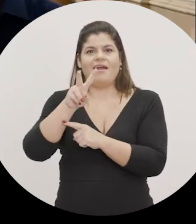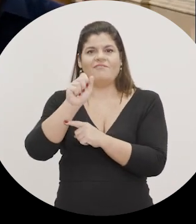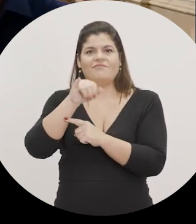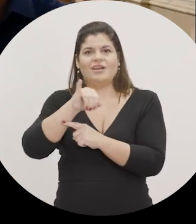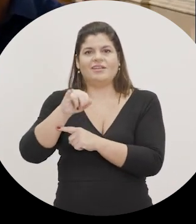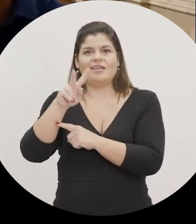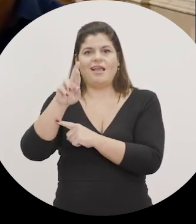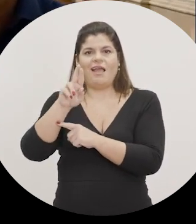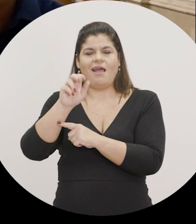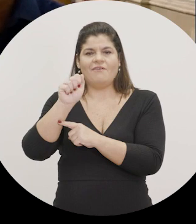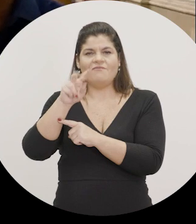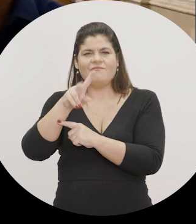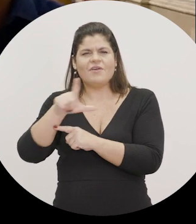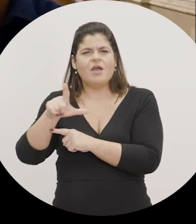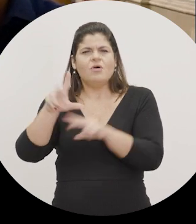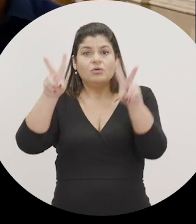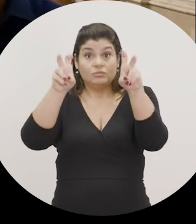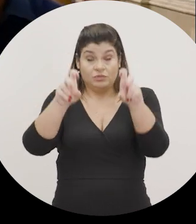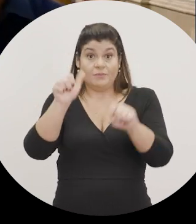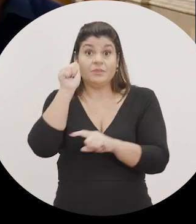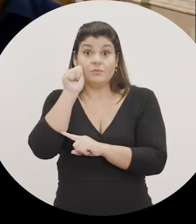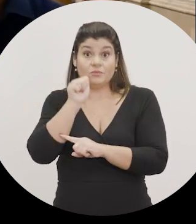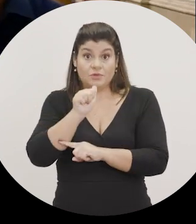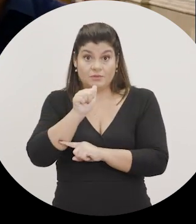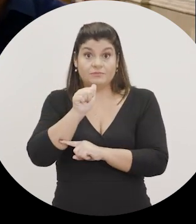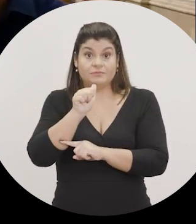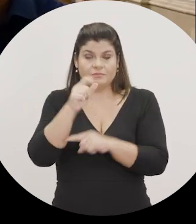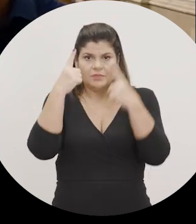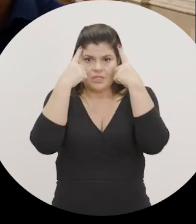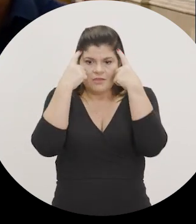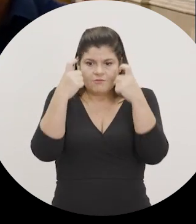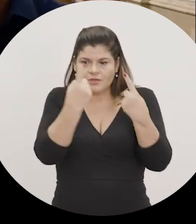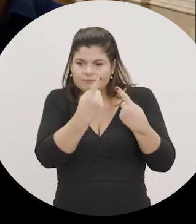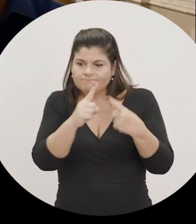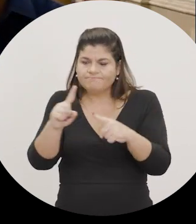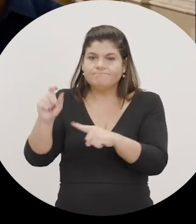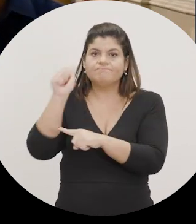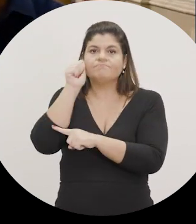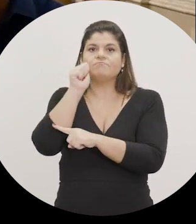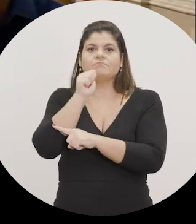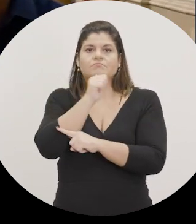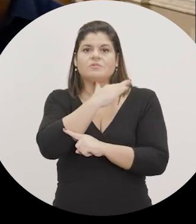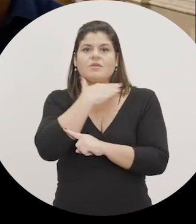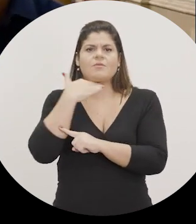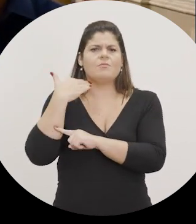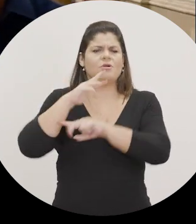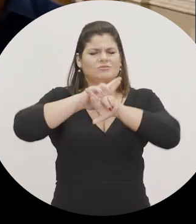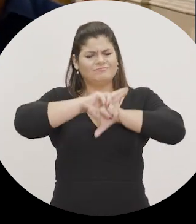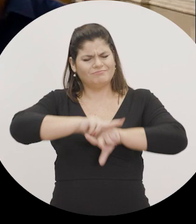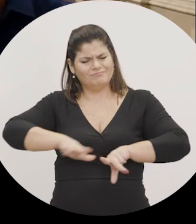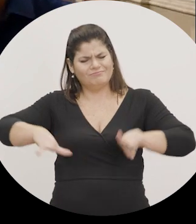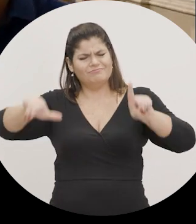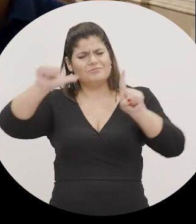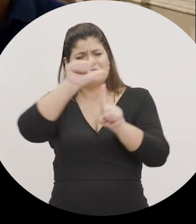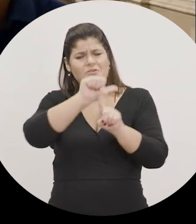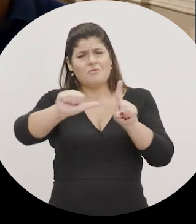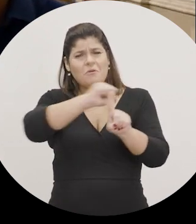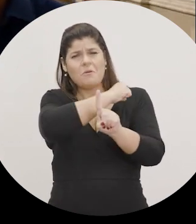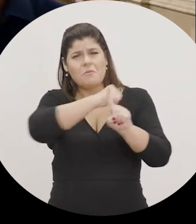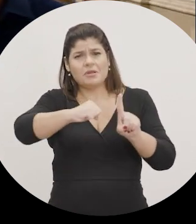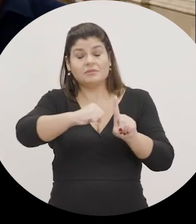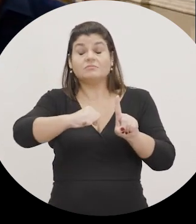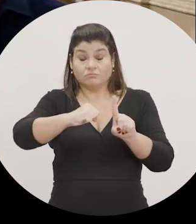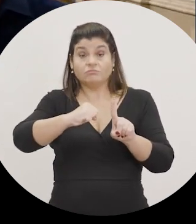Ravel, na temática da mulher, da violência contra a mulher, da morte, enfim, do